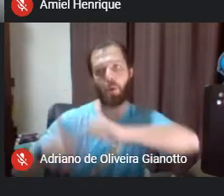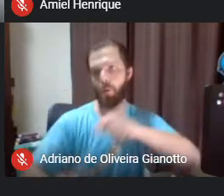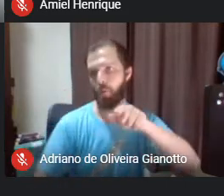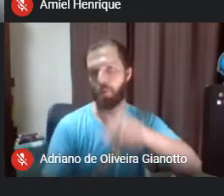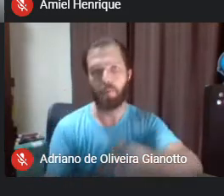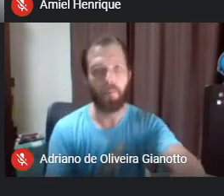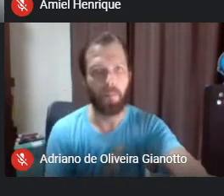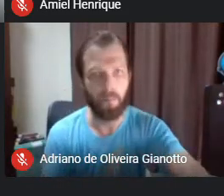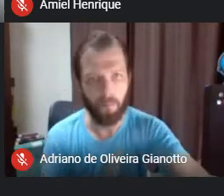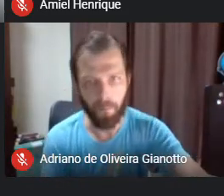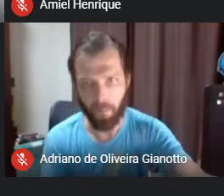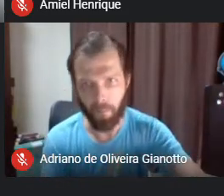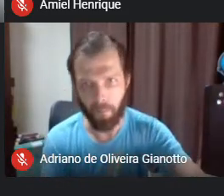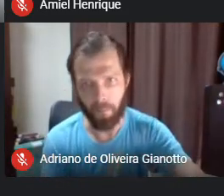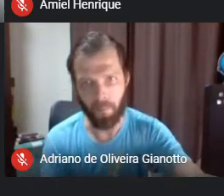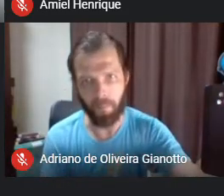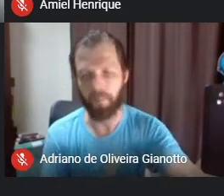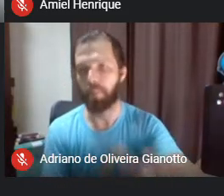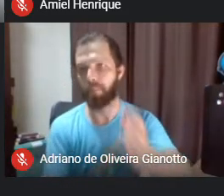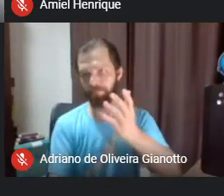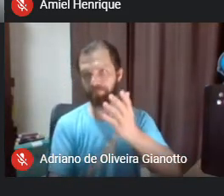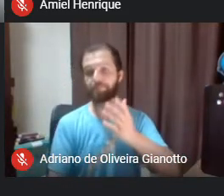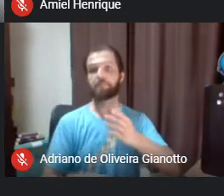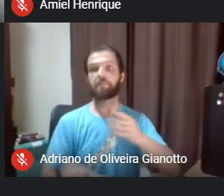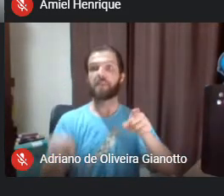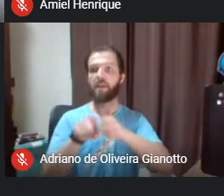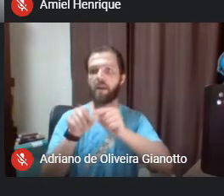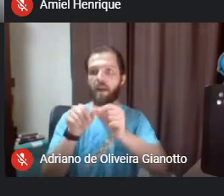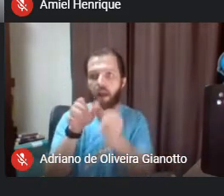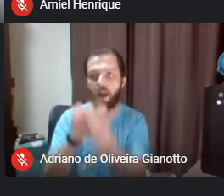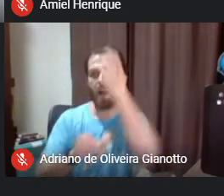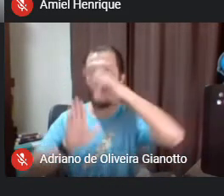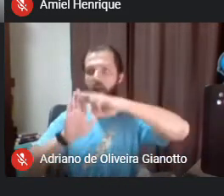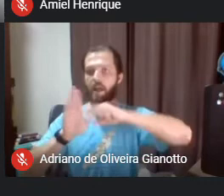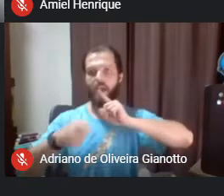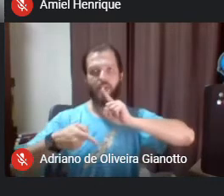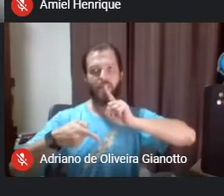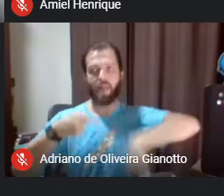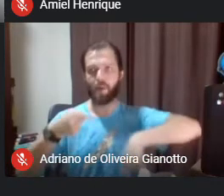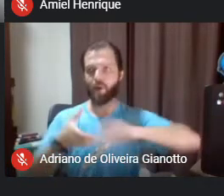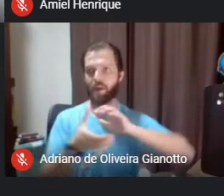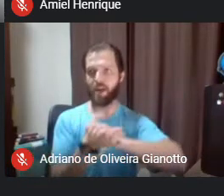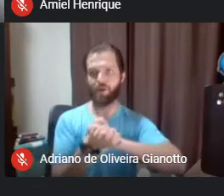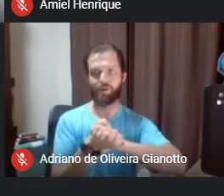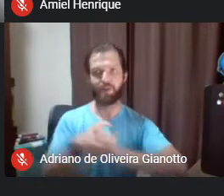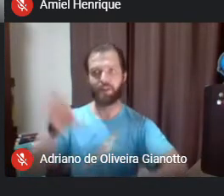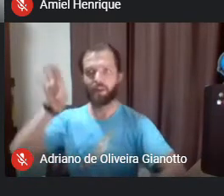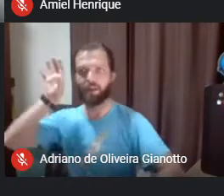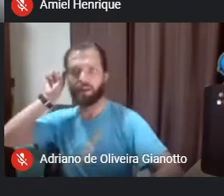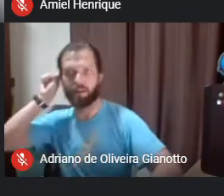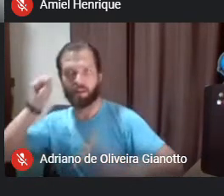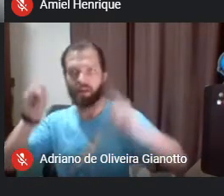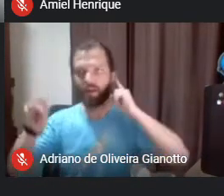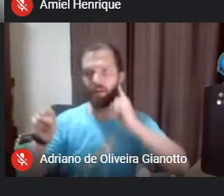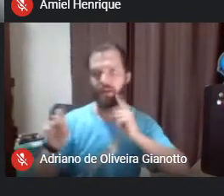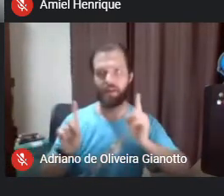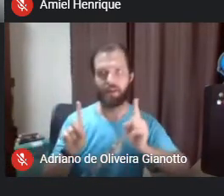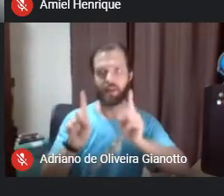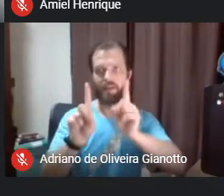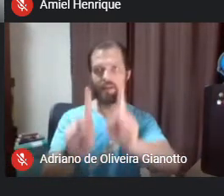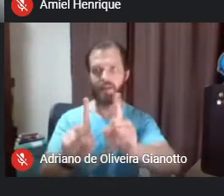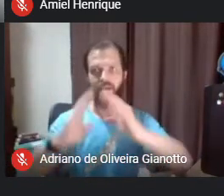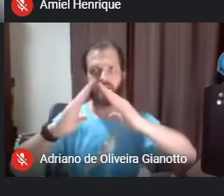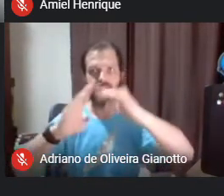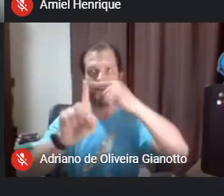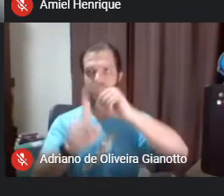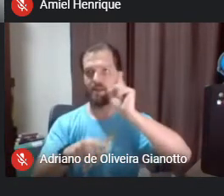errada. Então, assim, os padres eram muito tradicionais nesse sentido. E daí eles começaram a falar assim, que